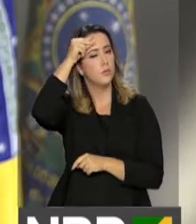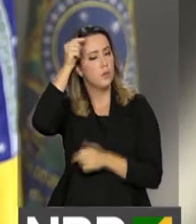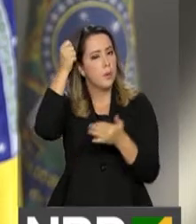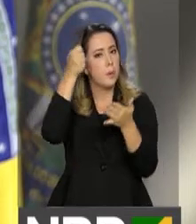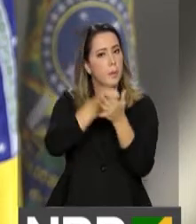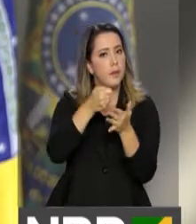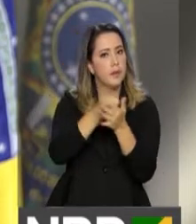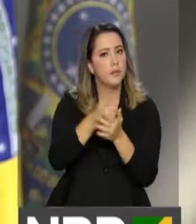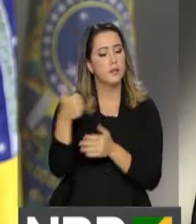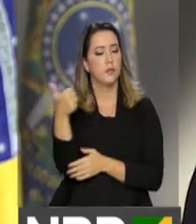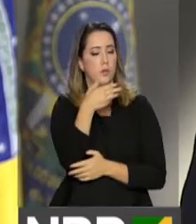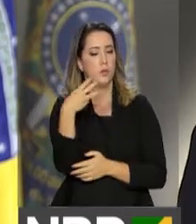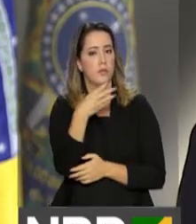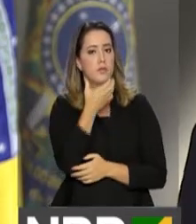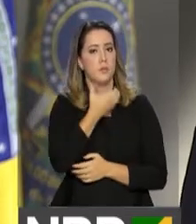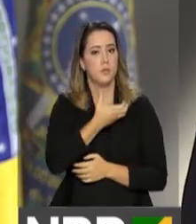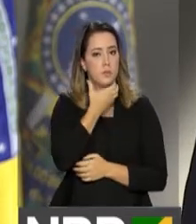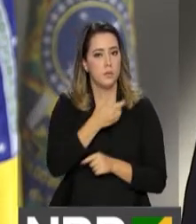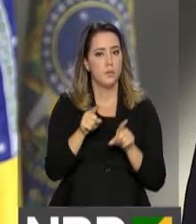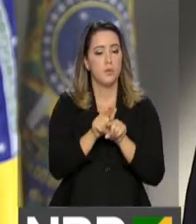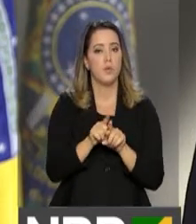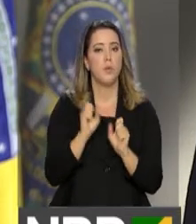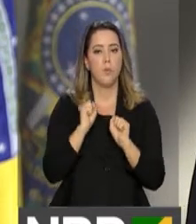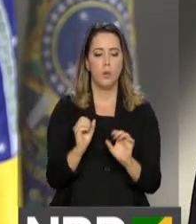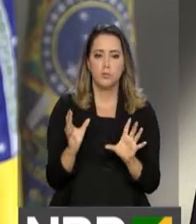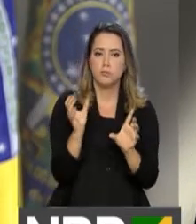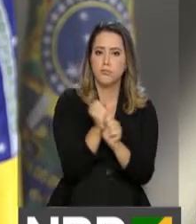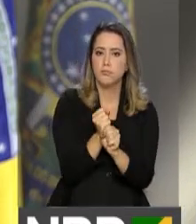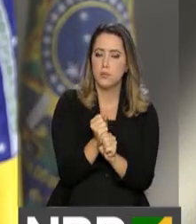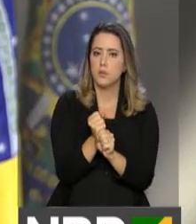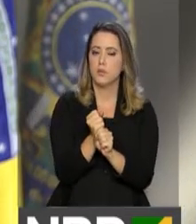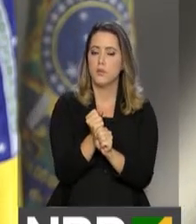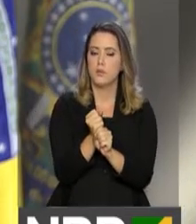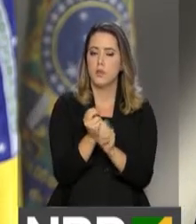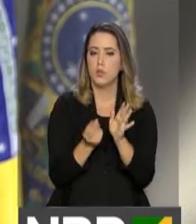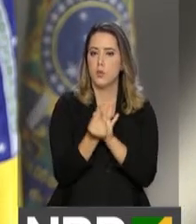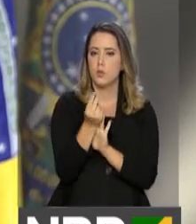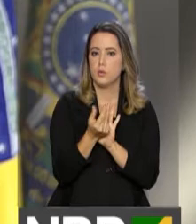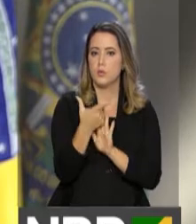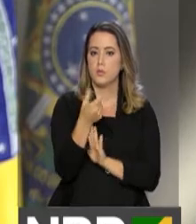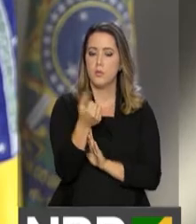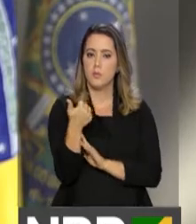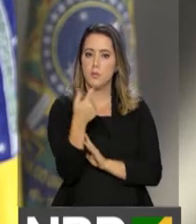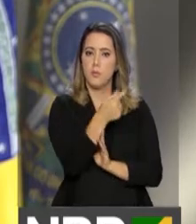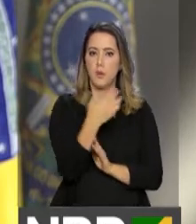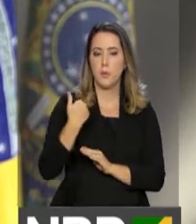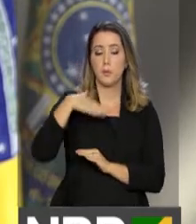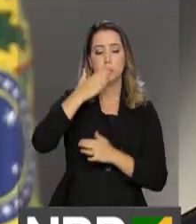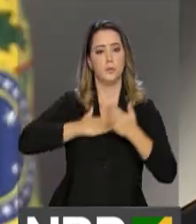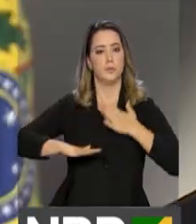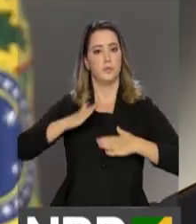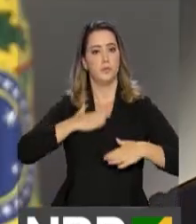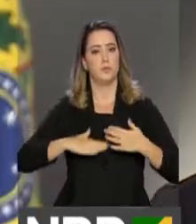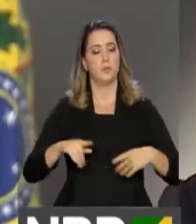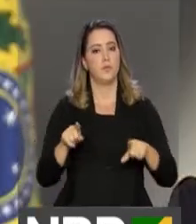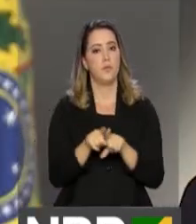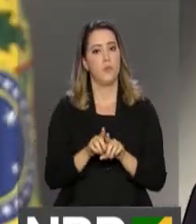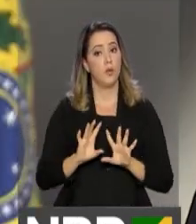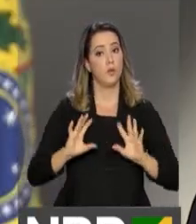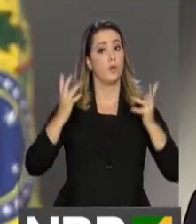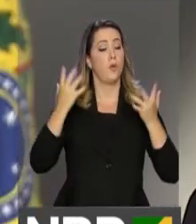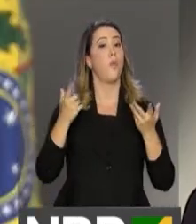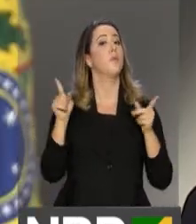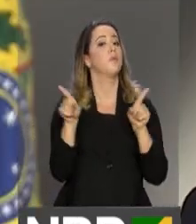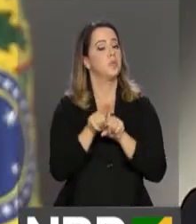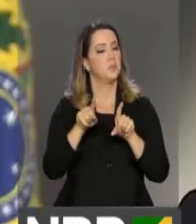13º salário e poderão fechar as contas de 2017 com mais tranquilidade comemoramos também